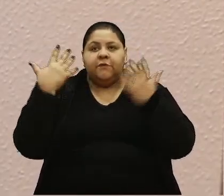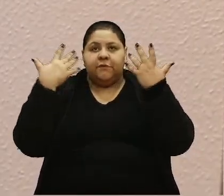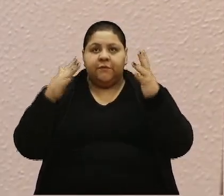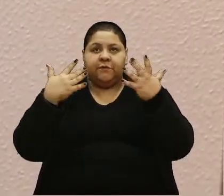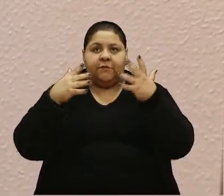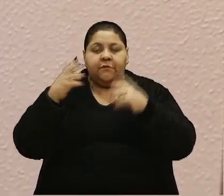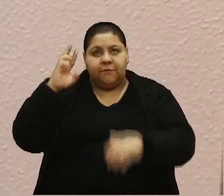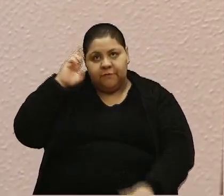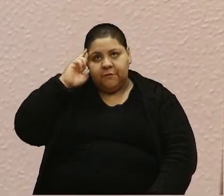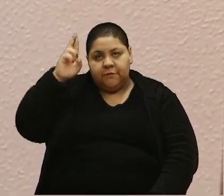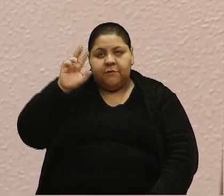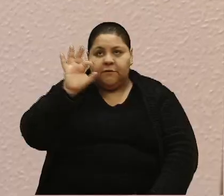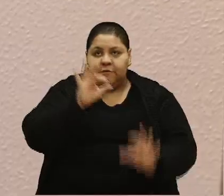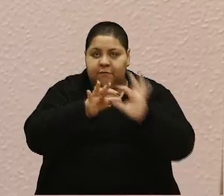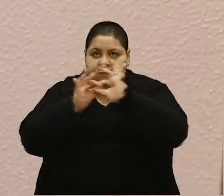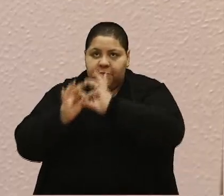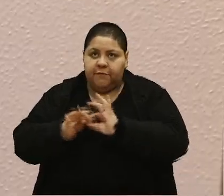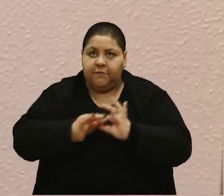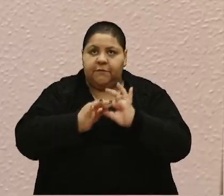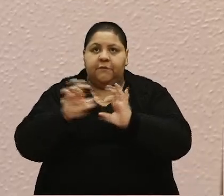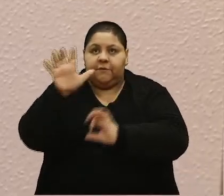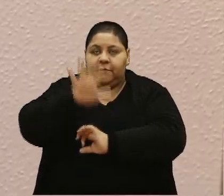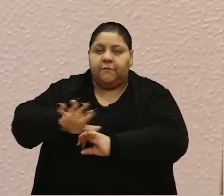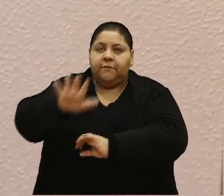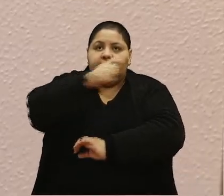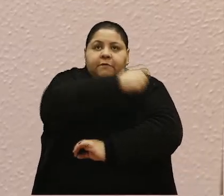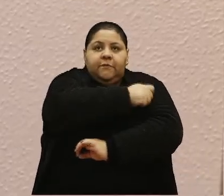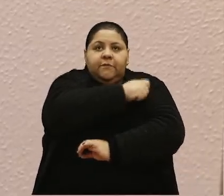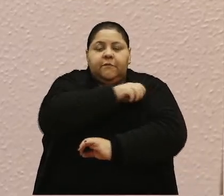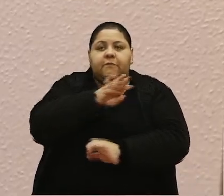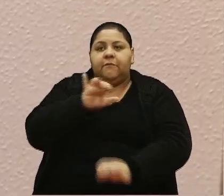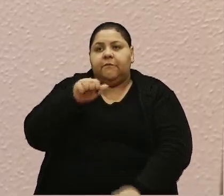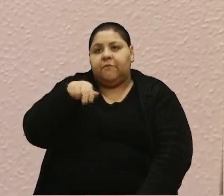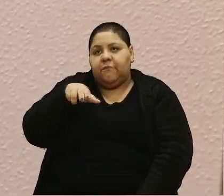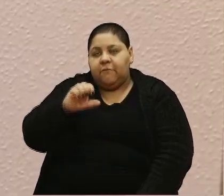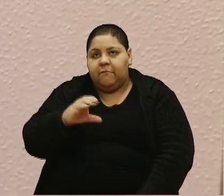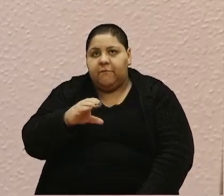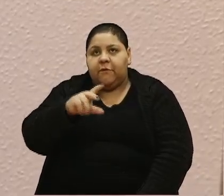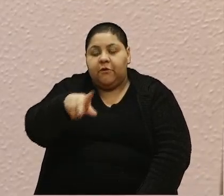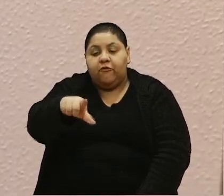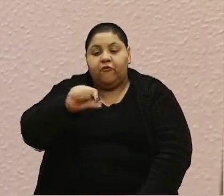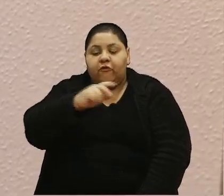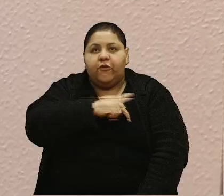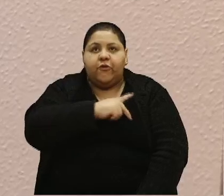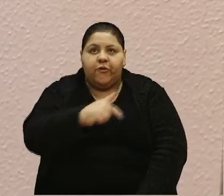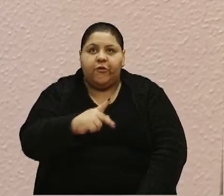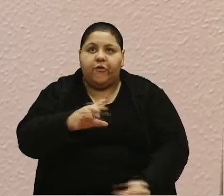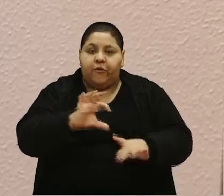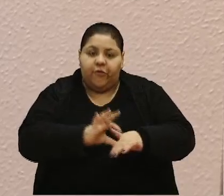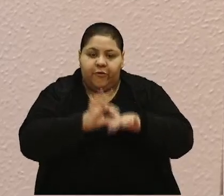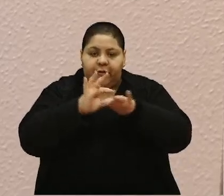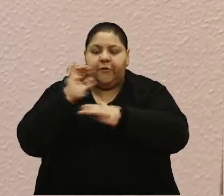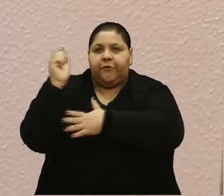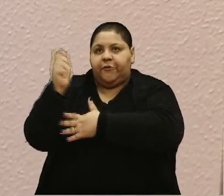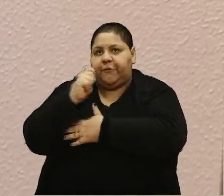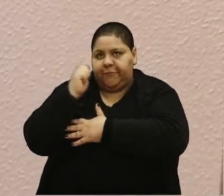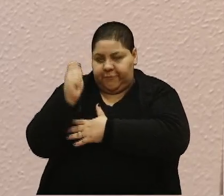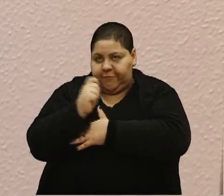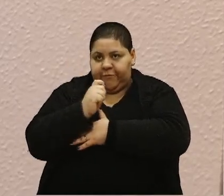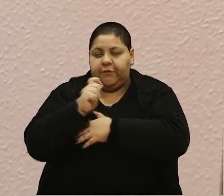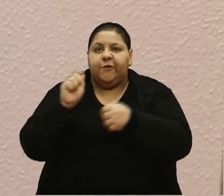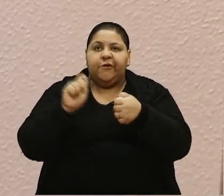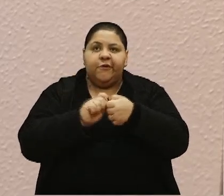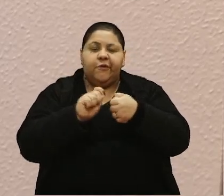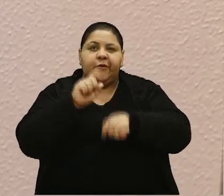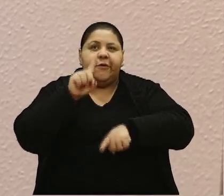a diretoria da União Nacional dos Estudantes em nome de Bianca Borges, que foi eleita presidenta da entidade da nossa liderança gaúcha, que cumprirá a tarefa